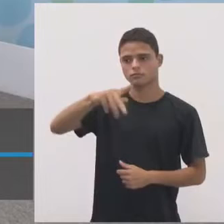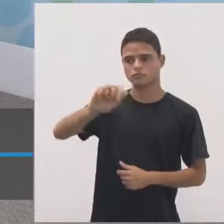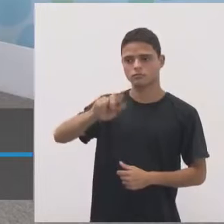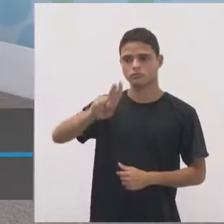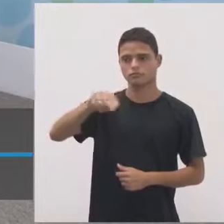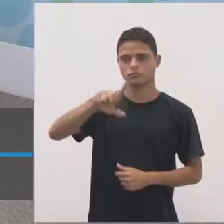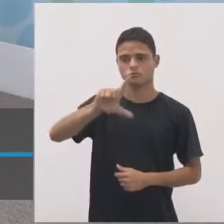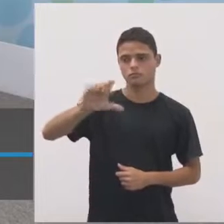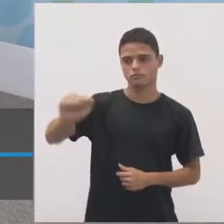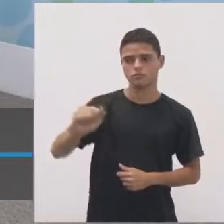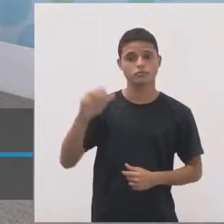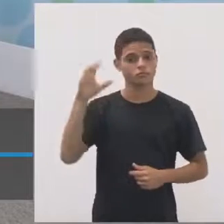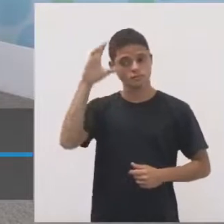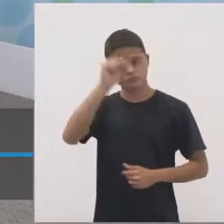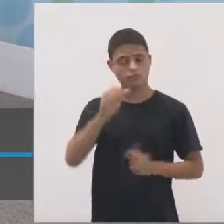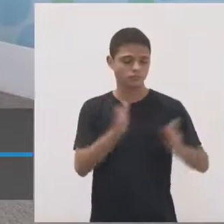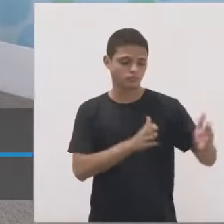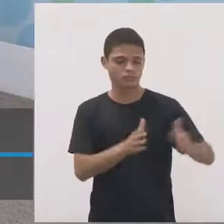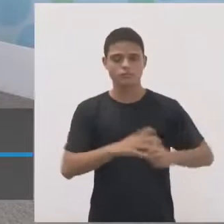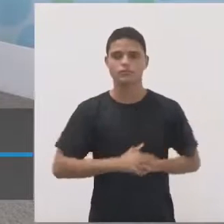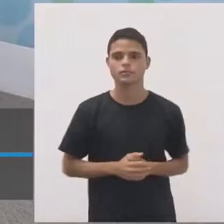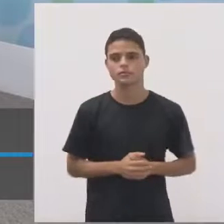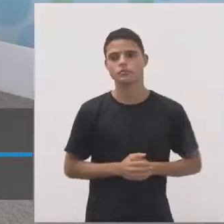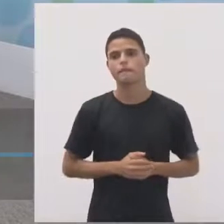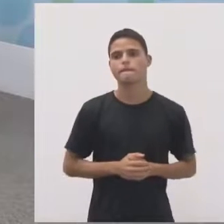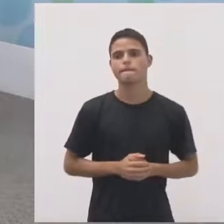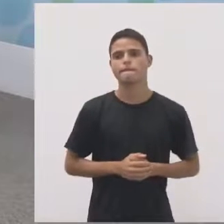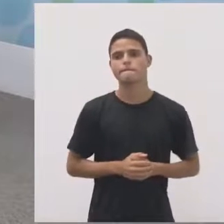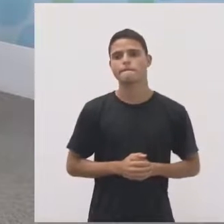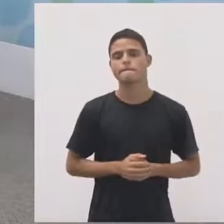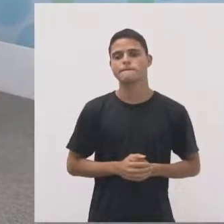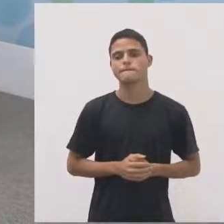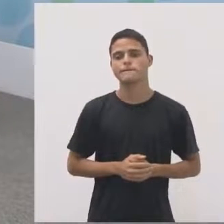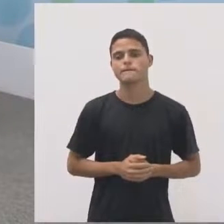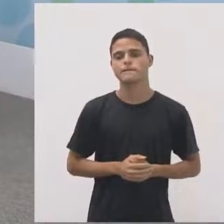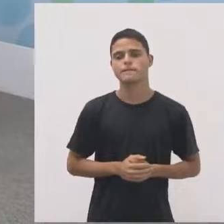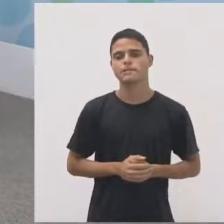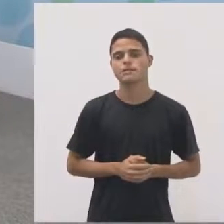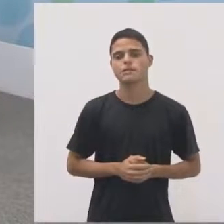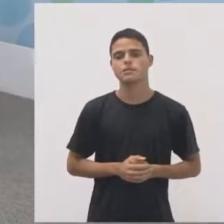aprendizagem e venho aqui desde,